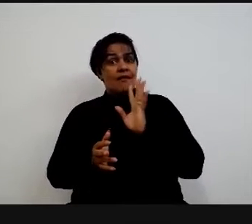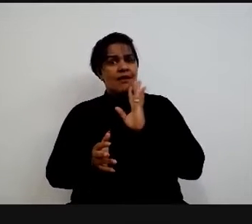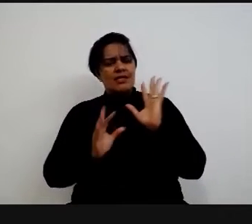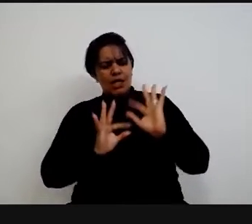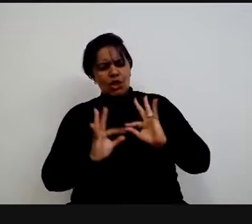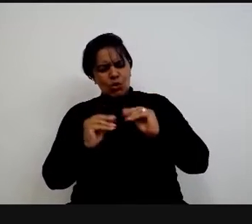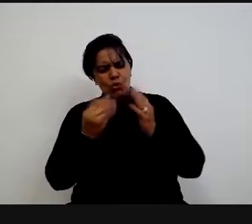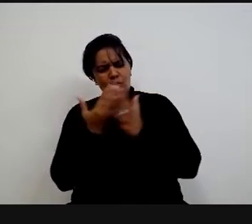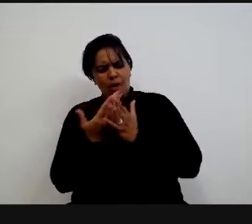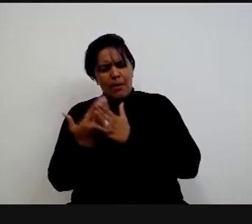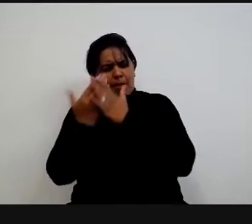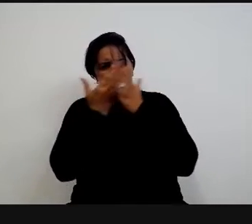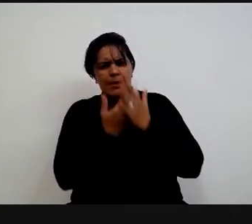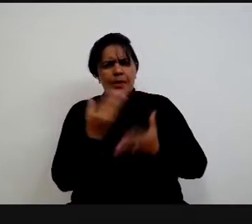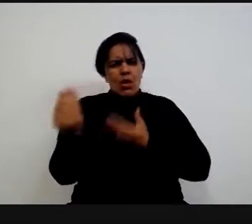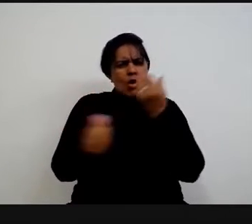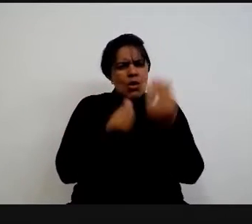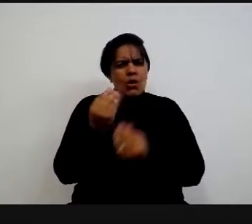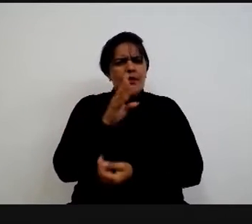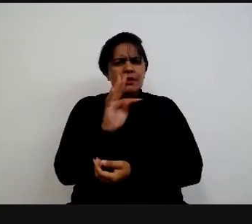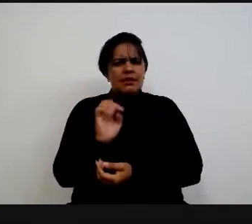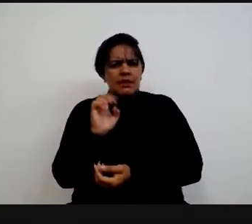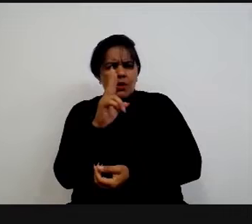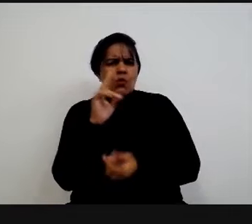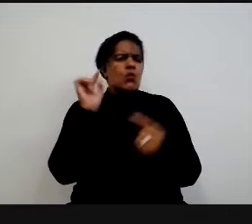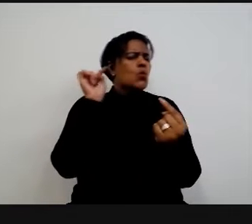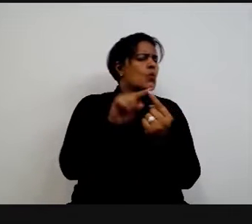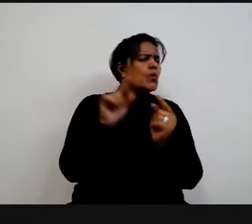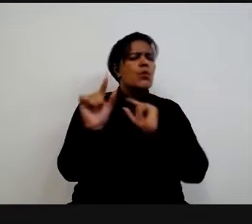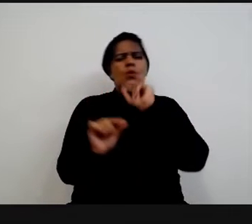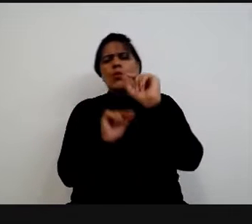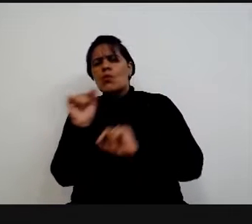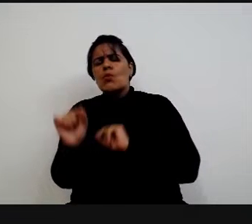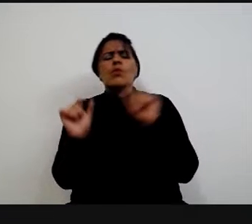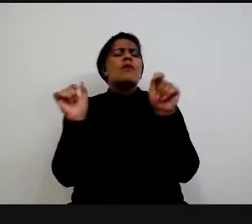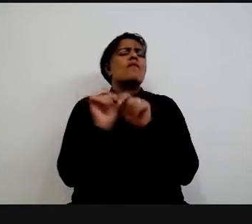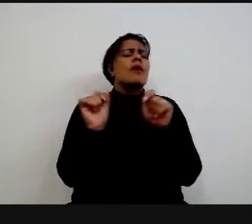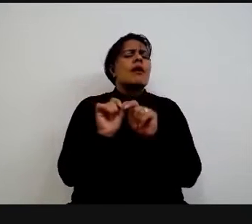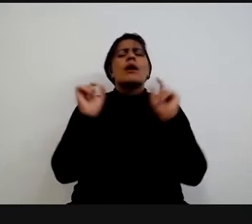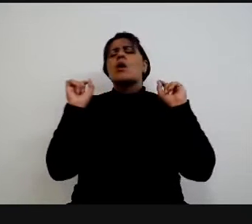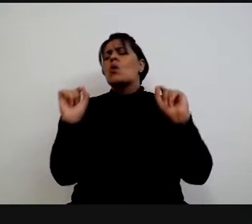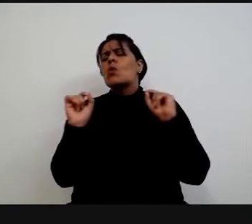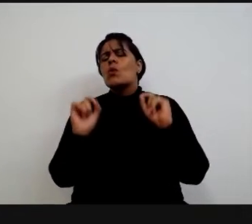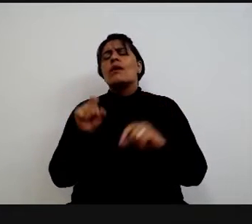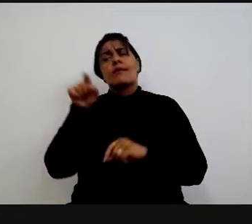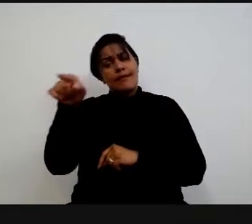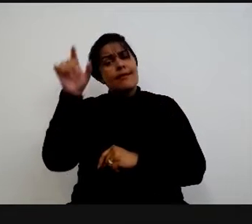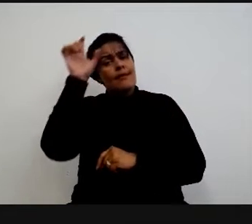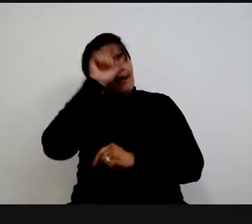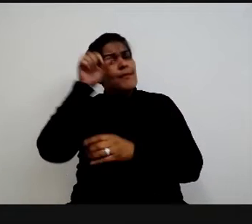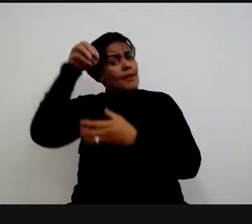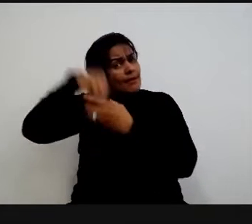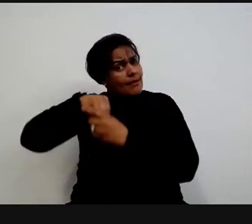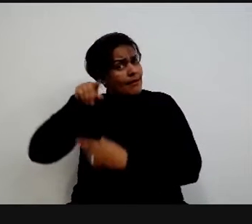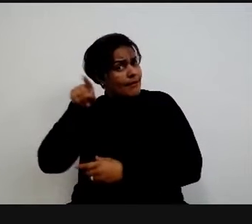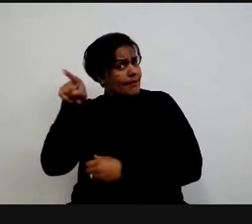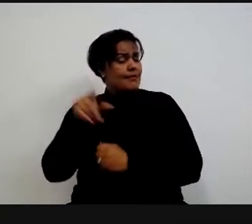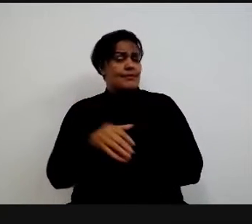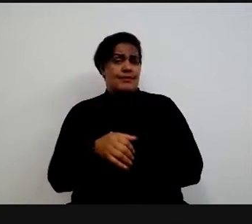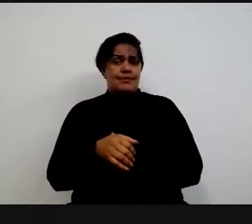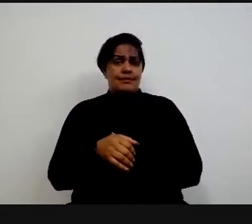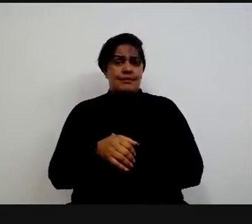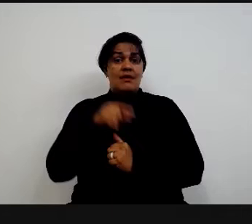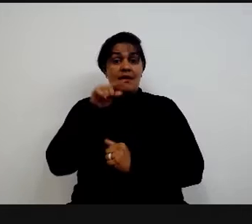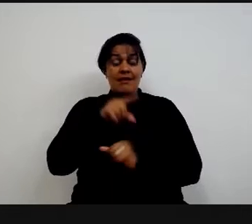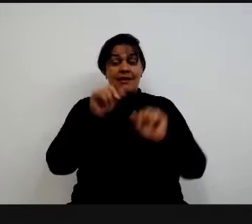TCU, saber o que é que o TCU faz, qual a finalidade, para que serve o TCU. E essa imagem que se faz do